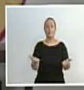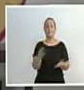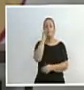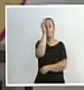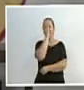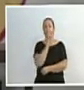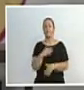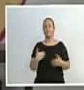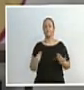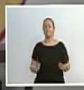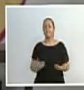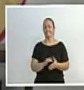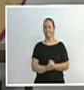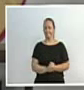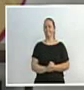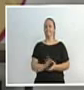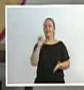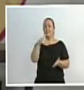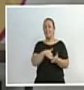nos envergonha, foi a escravidão.